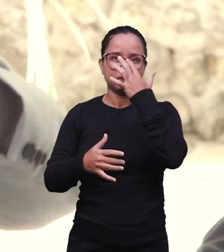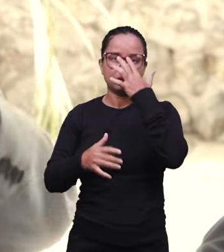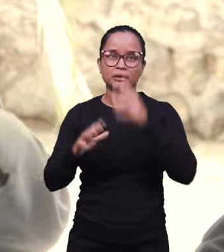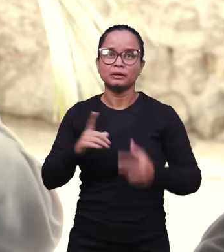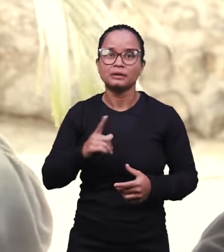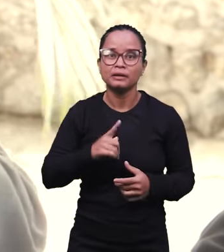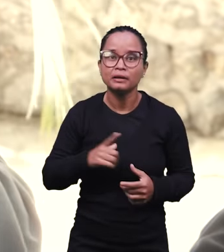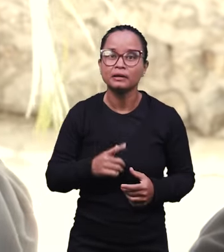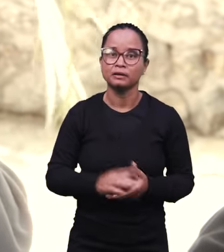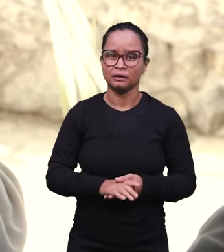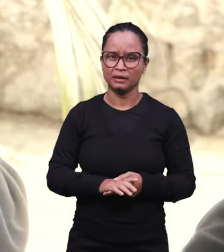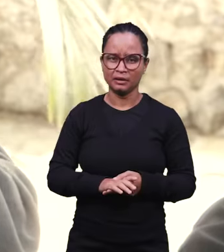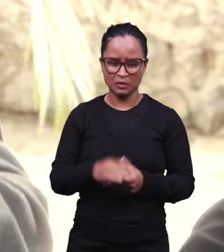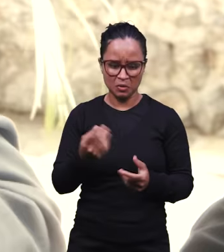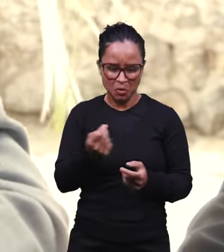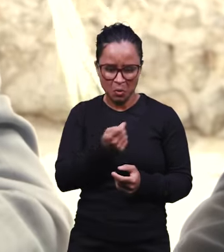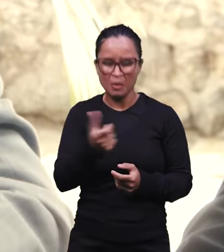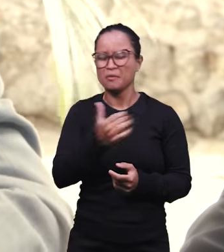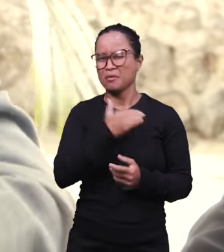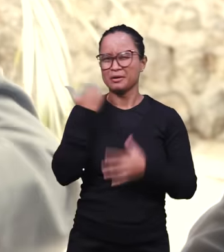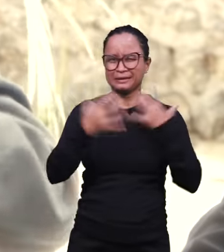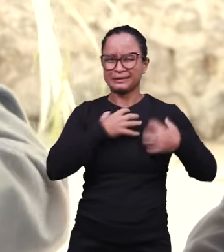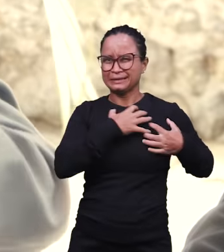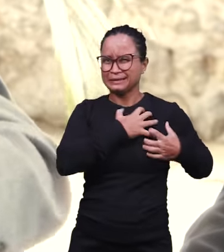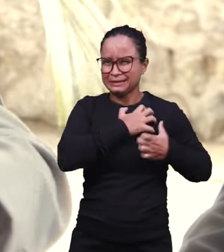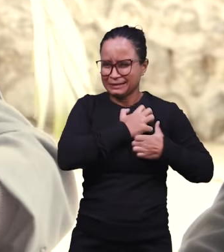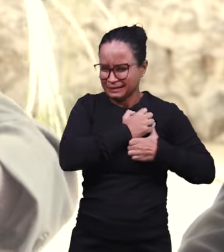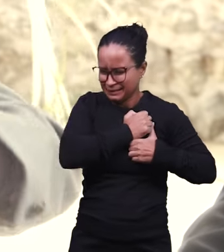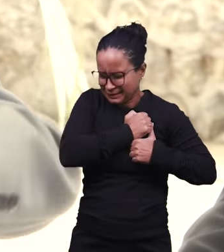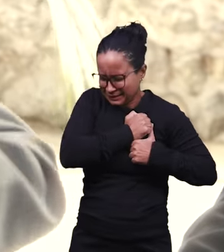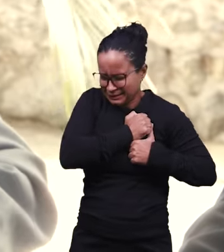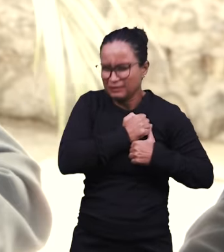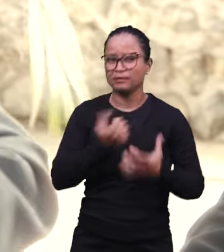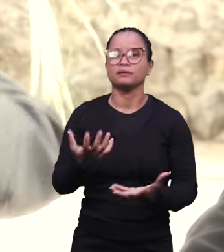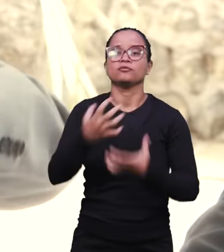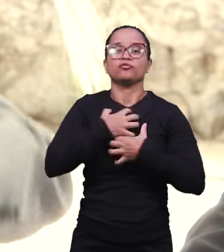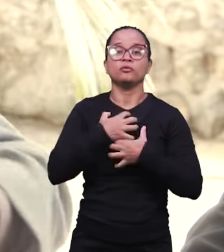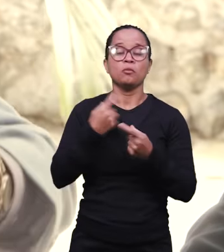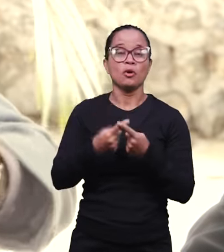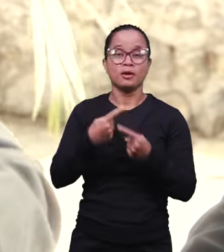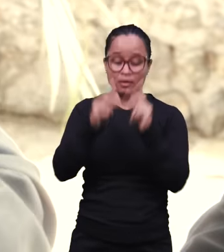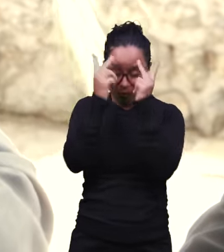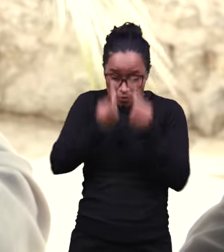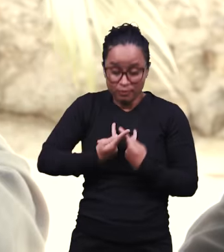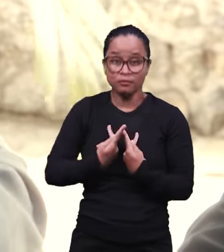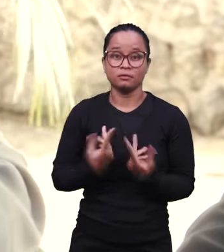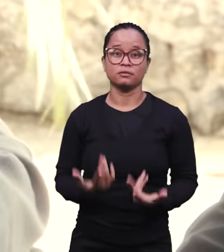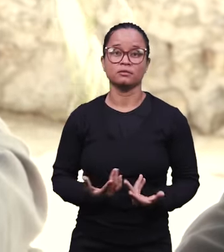diz, cordéis da morte me cercaram, angústias do inferno se apoderaram de mim. Ele era um homem,